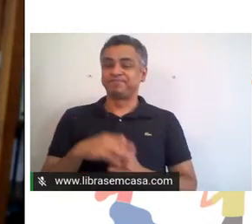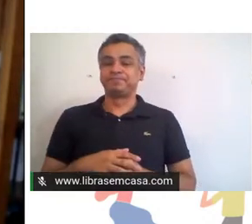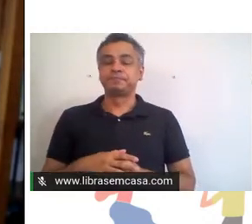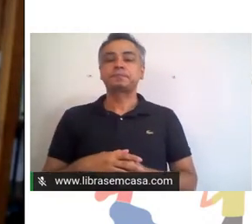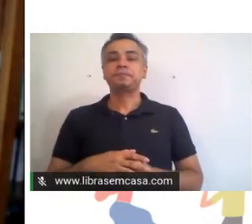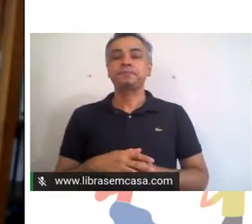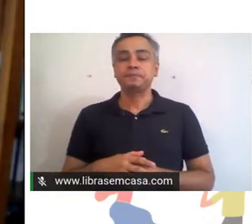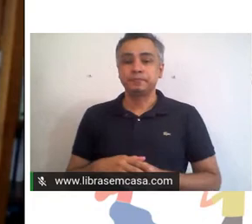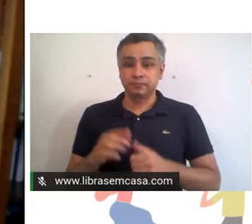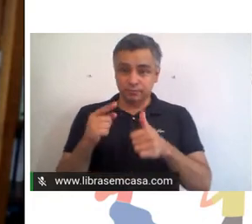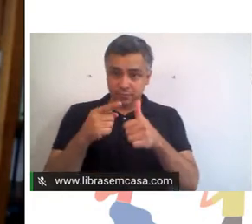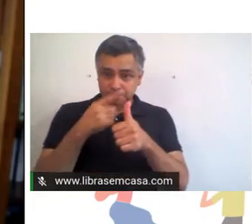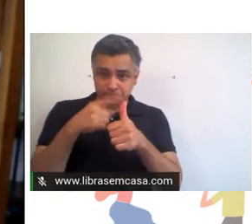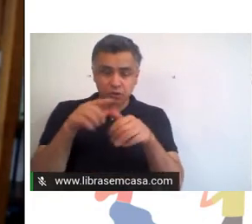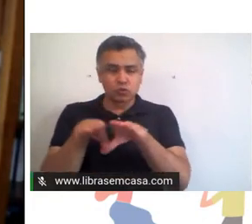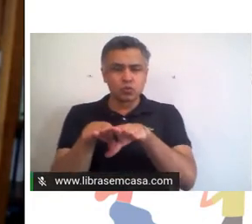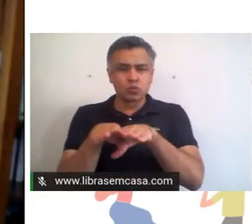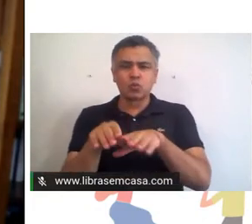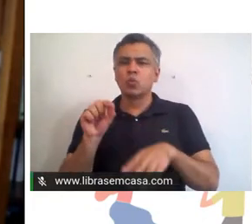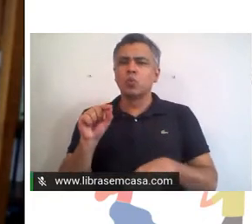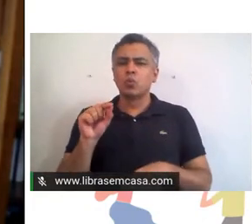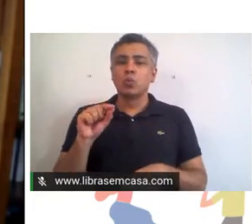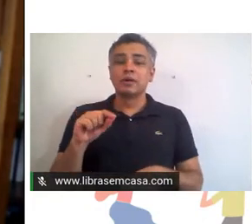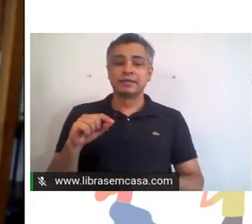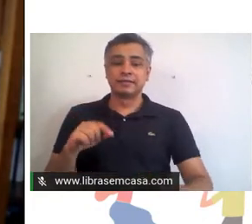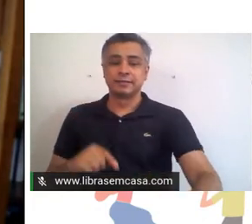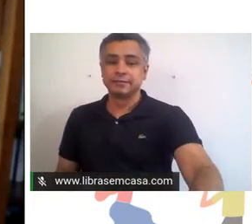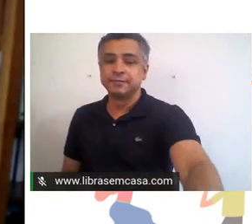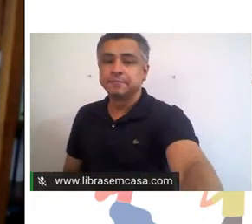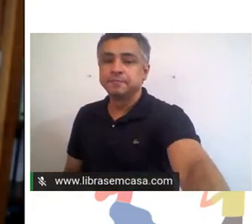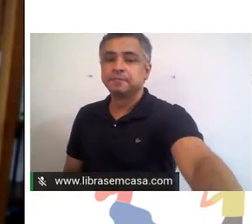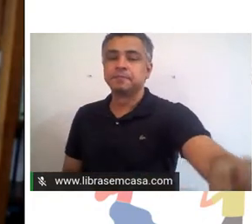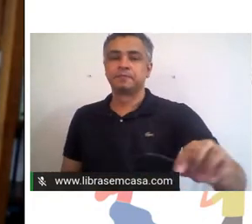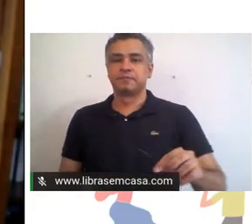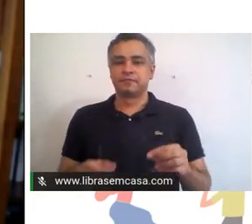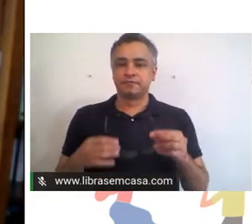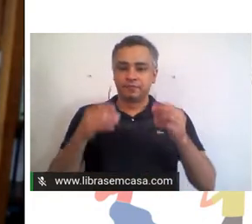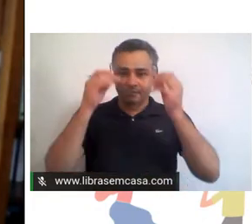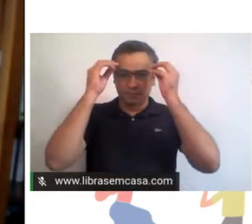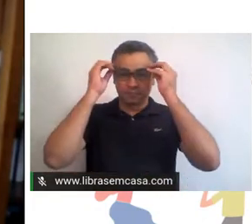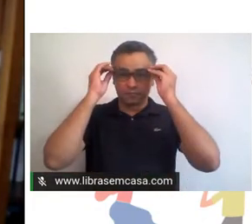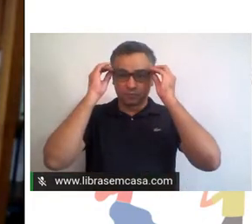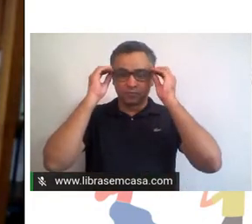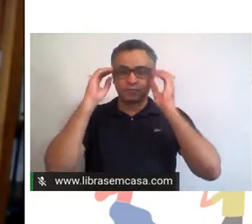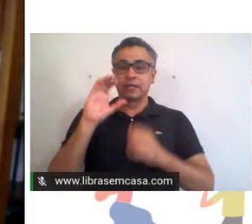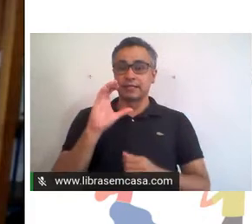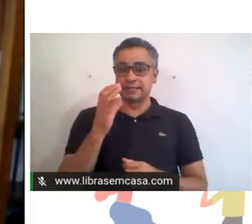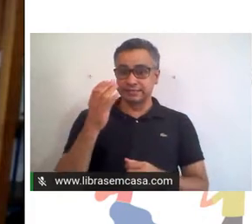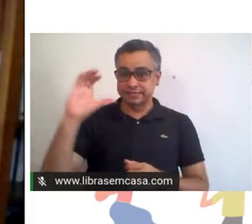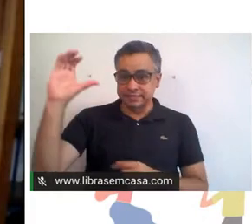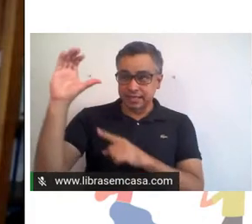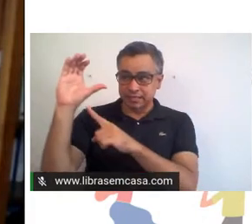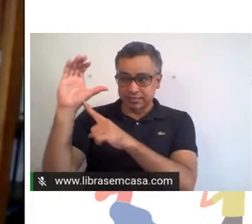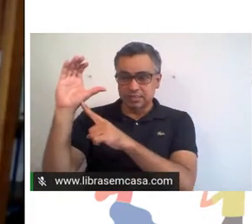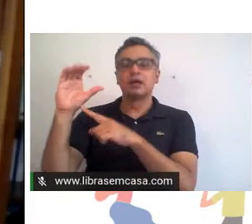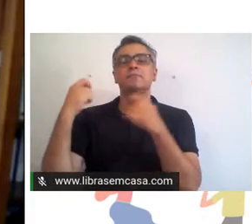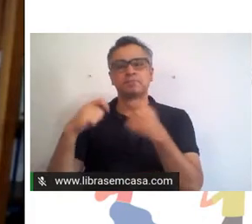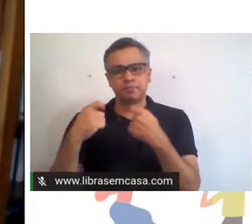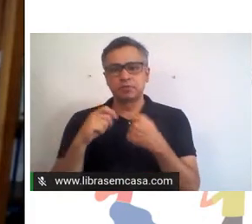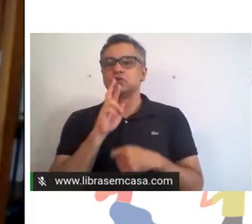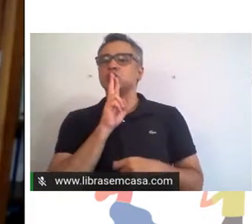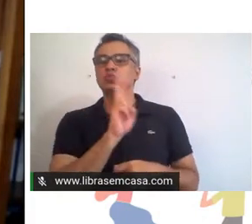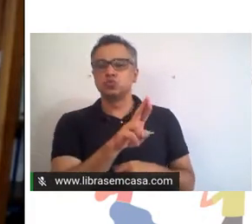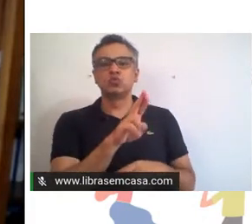primeira delas é que a ciência é a chave para a gente sair delas. Sem ciência, a gente não vai